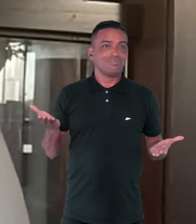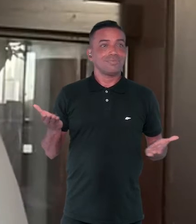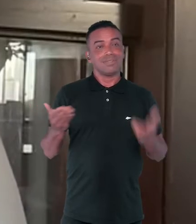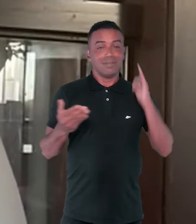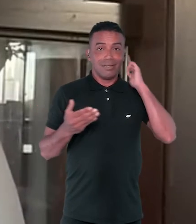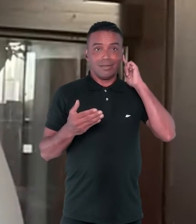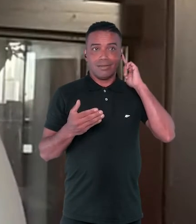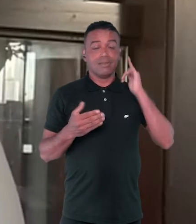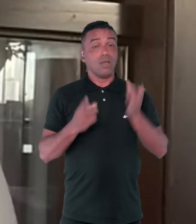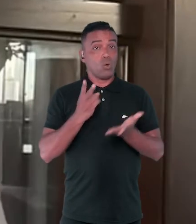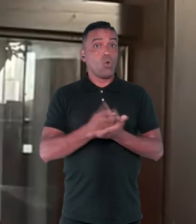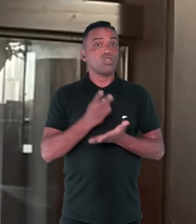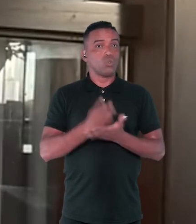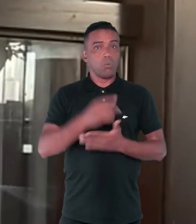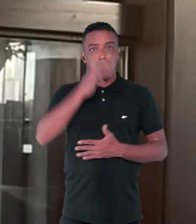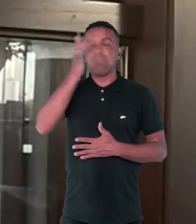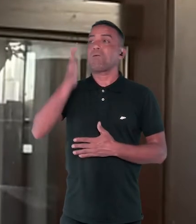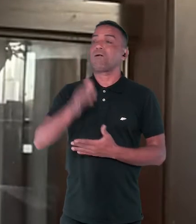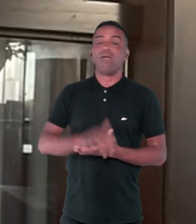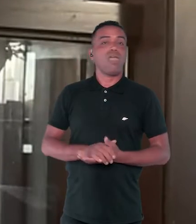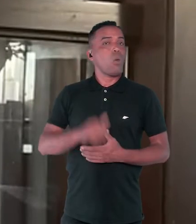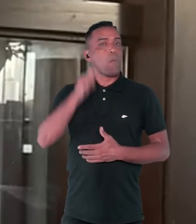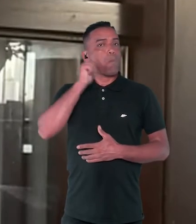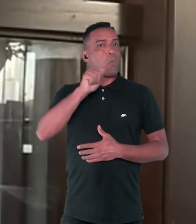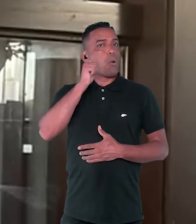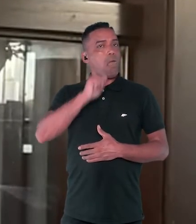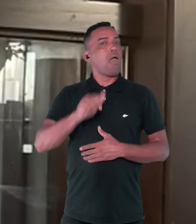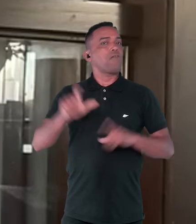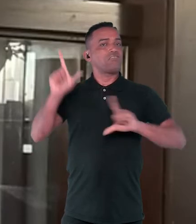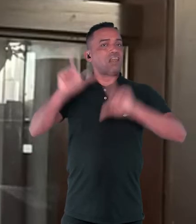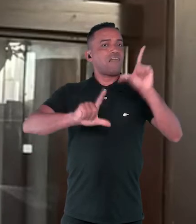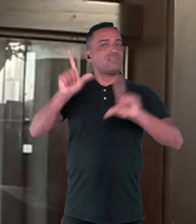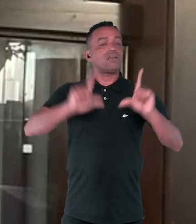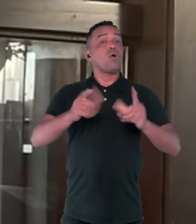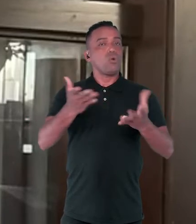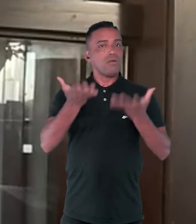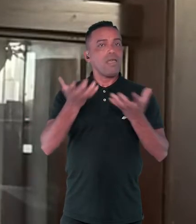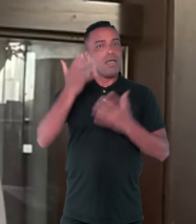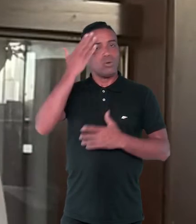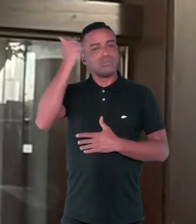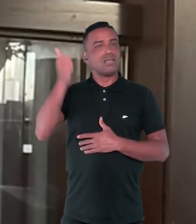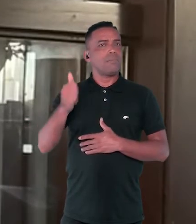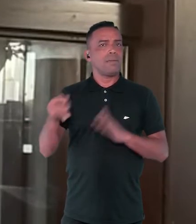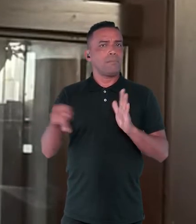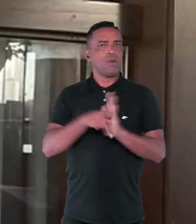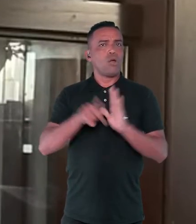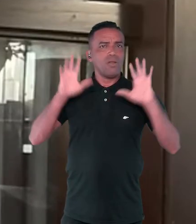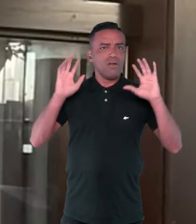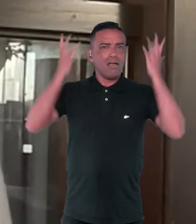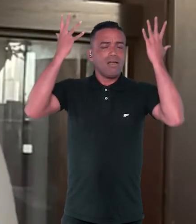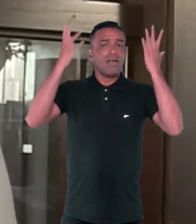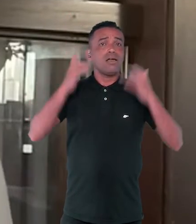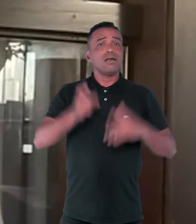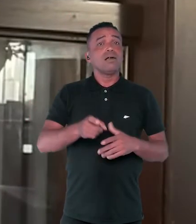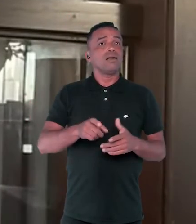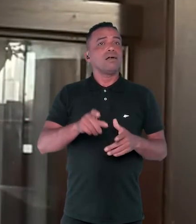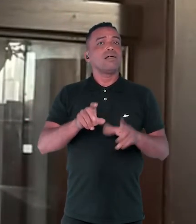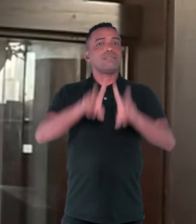Aí, continua arrogante. Eu sou fulano de tal da TV tal. Eu quero saber se uma sonoridade que vai ter aí sobre